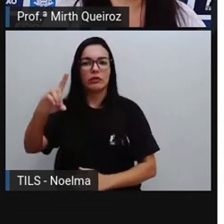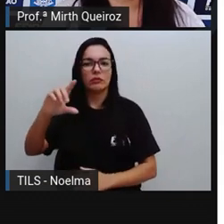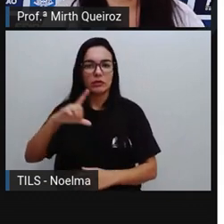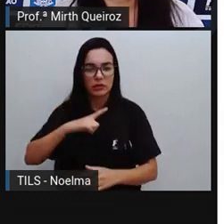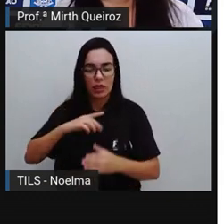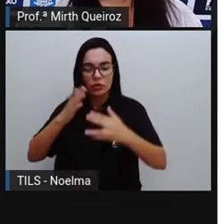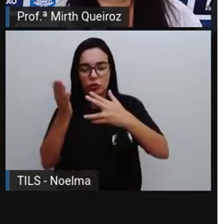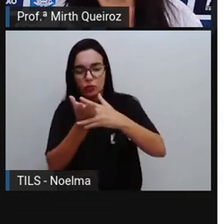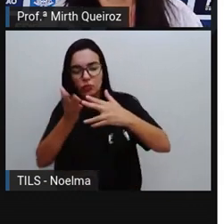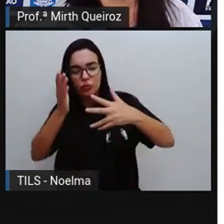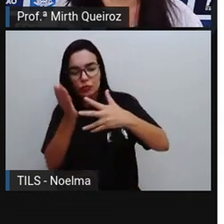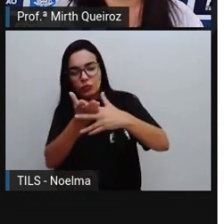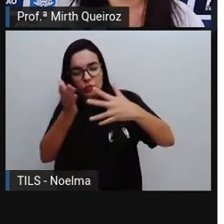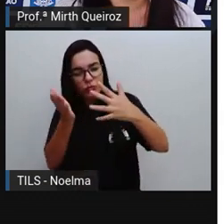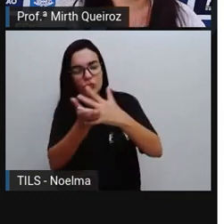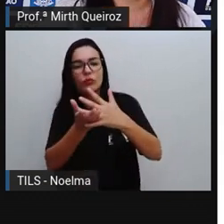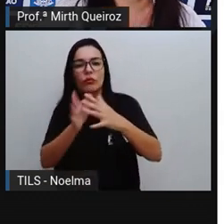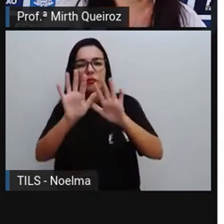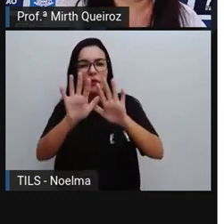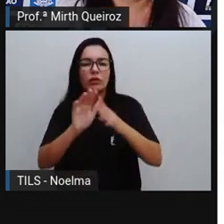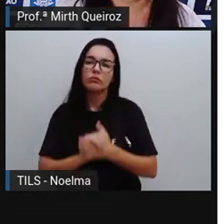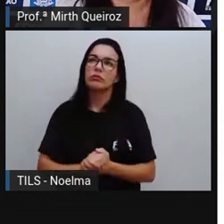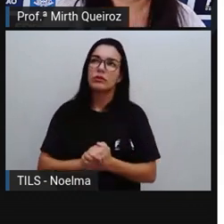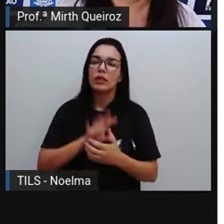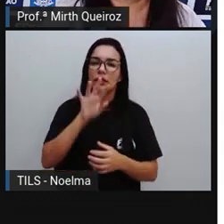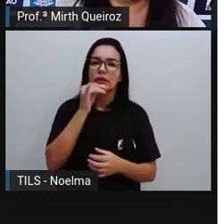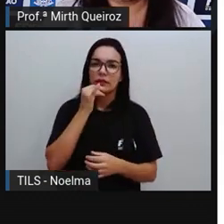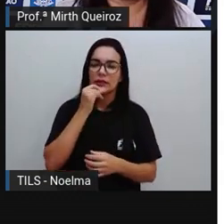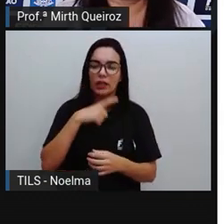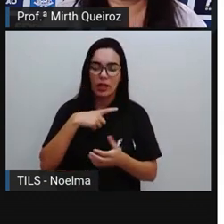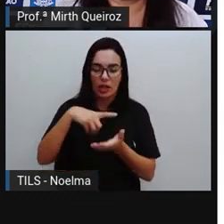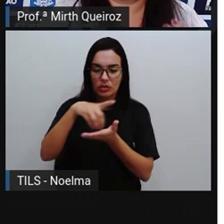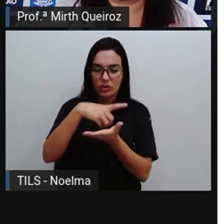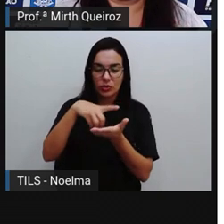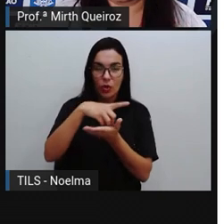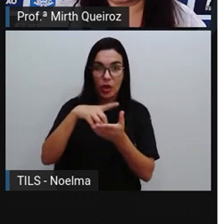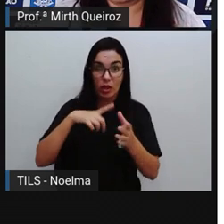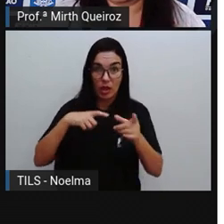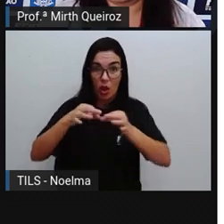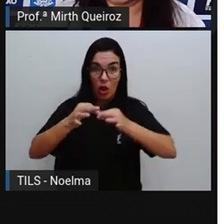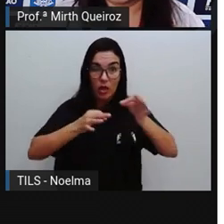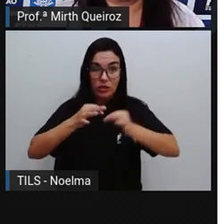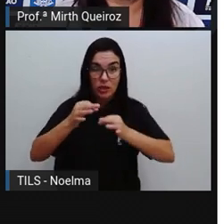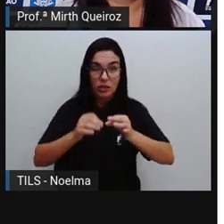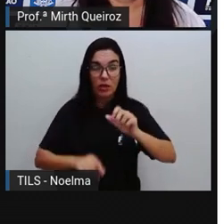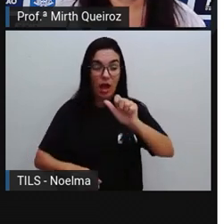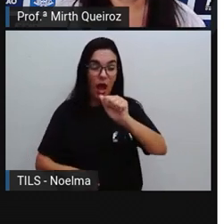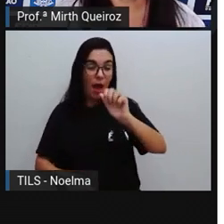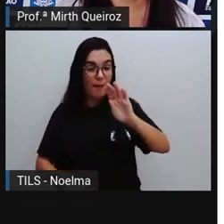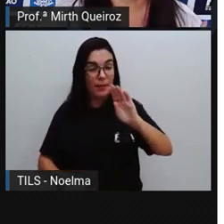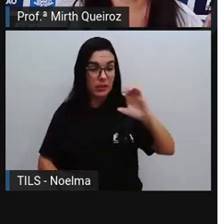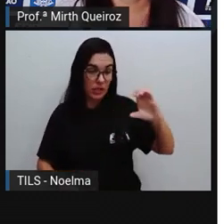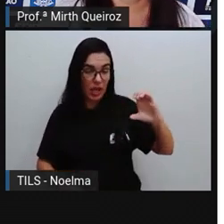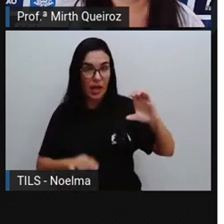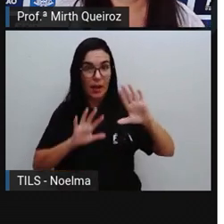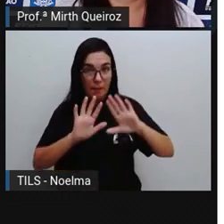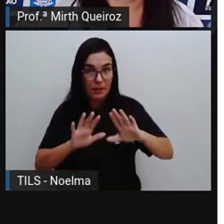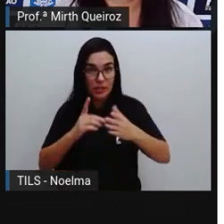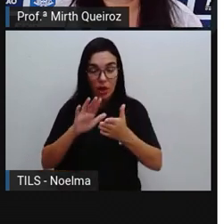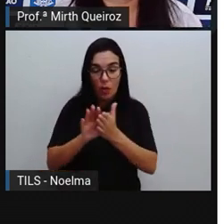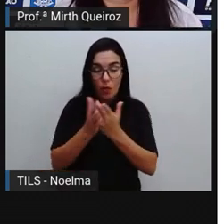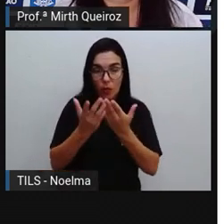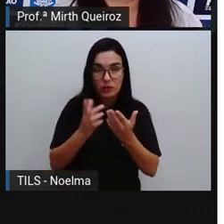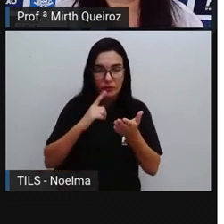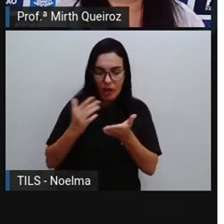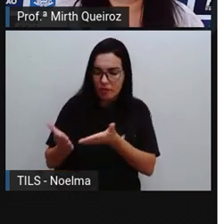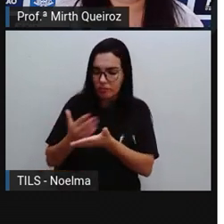contém subdivisões. Geralmente, em um dicionário, esses verbetes dicionários, eles vão estar organizados ali em ordem alfabética. E quando você vai ver a paginação